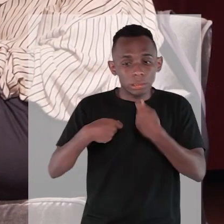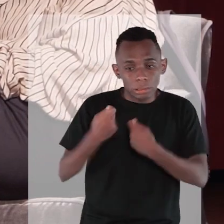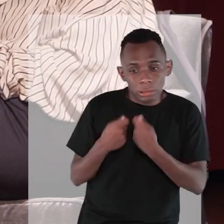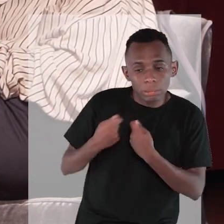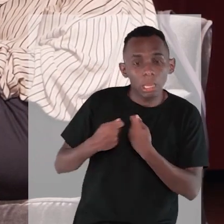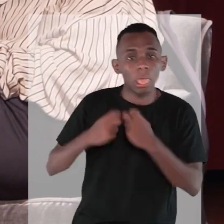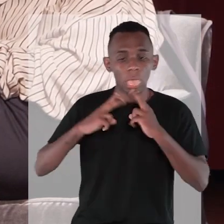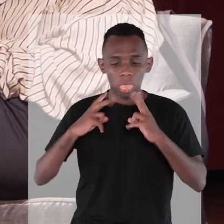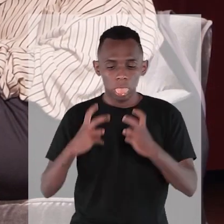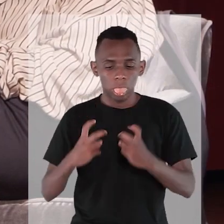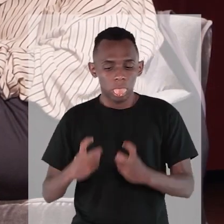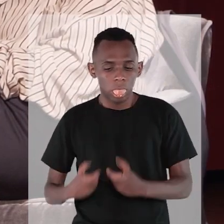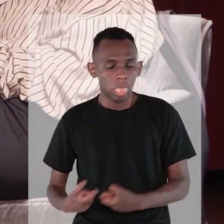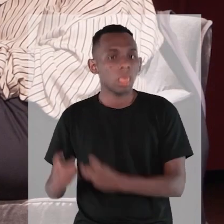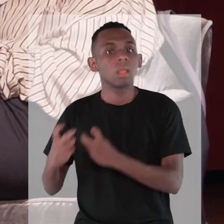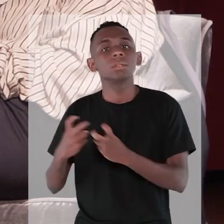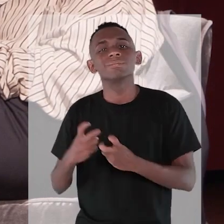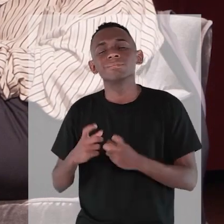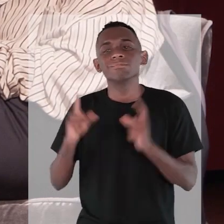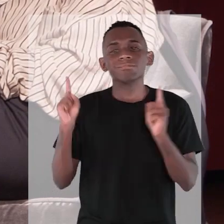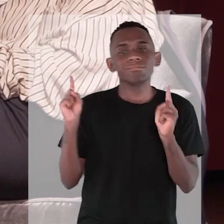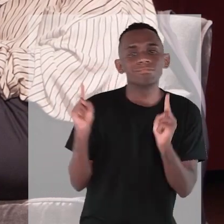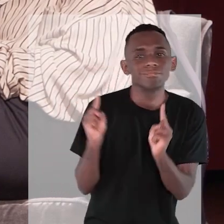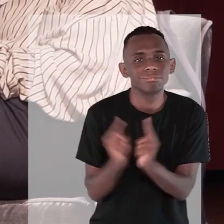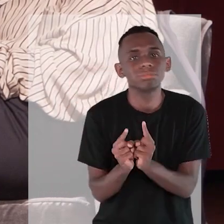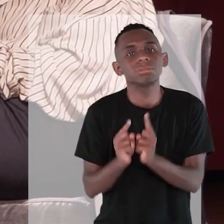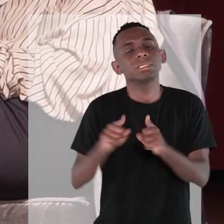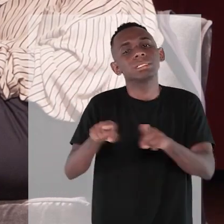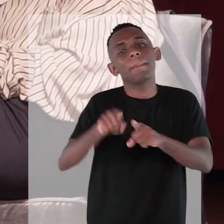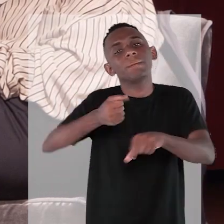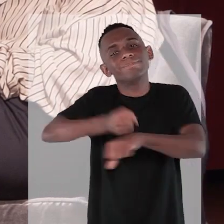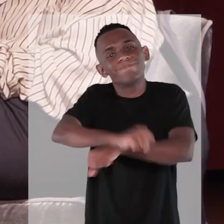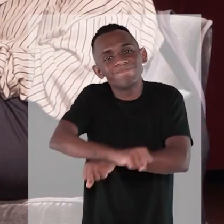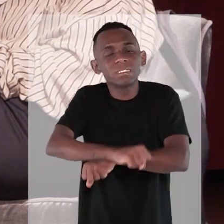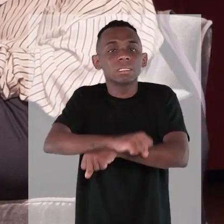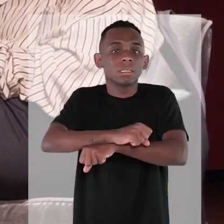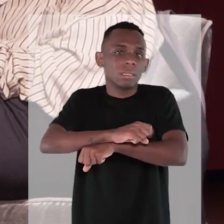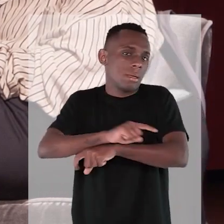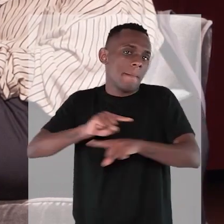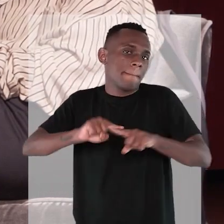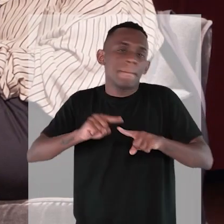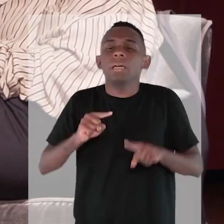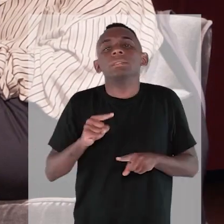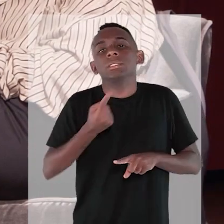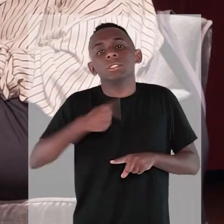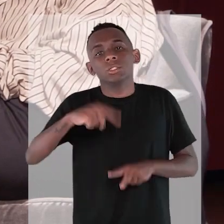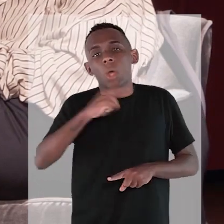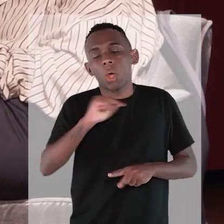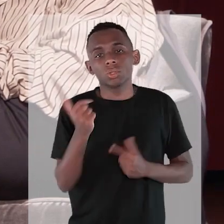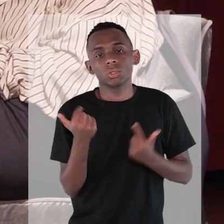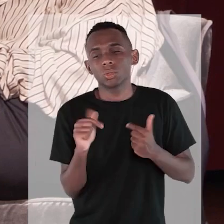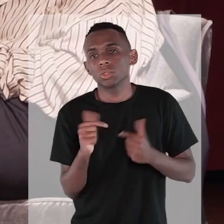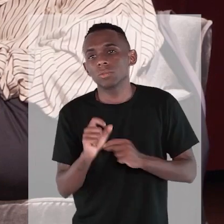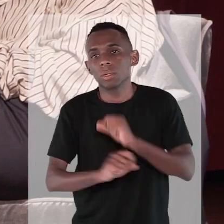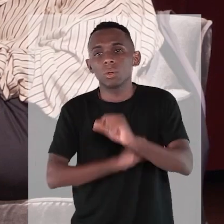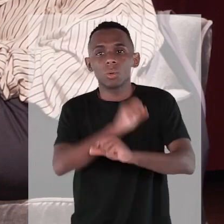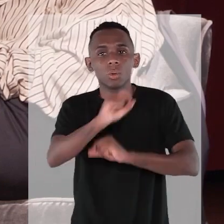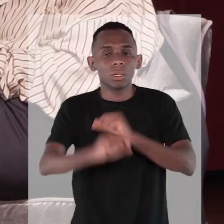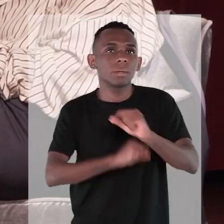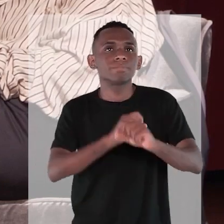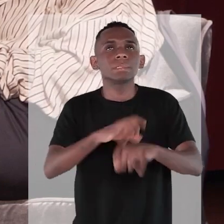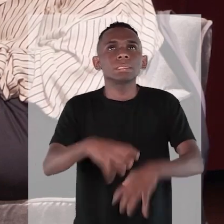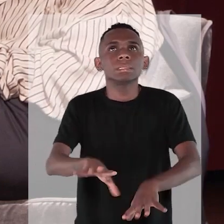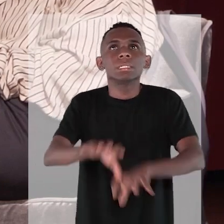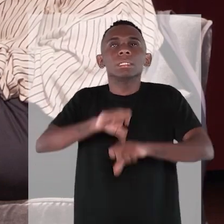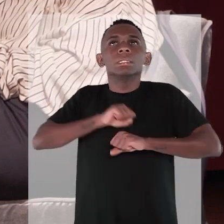exploração, né, de minorias, né, da escravatura, sem que nós tivéssemos, né, digamos assim,